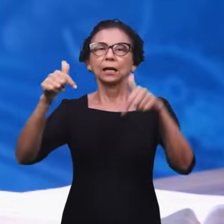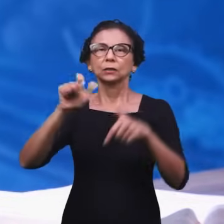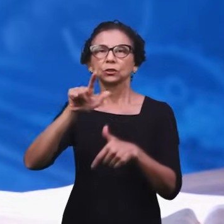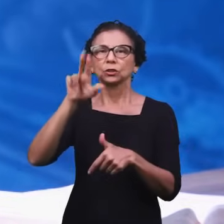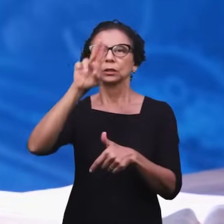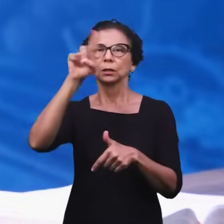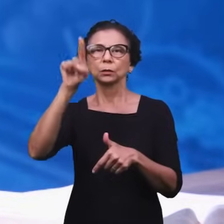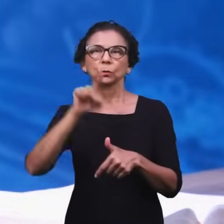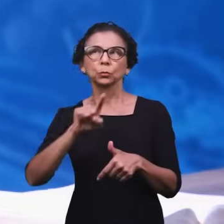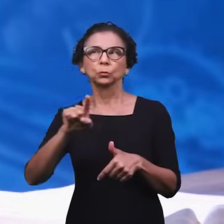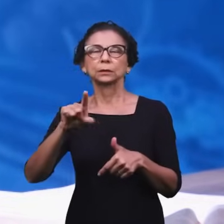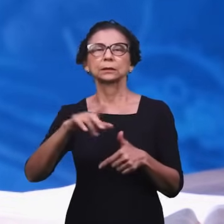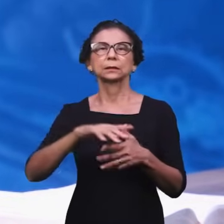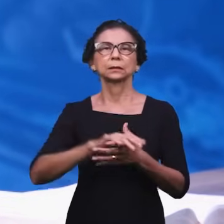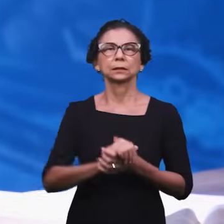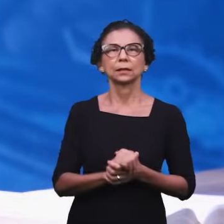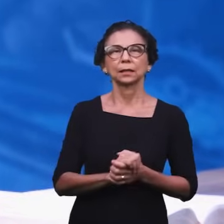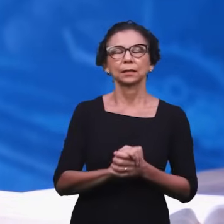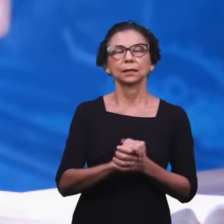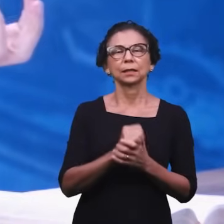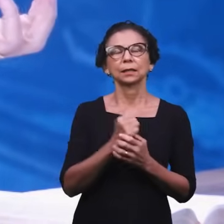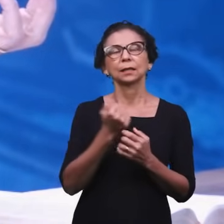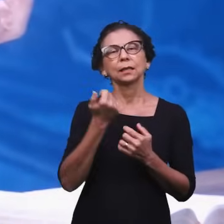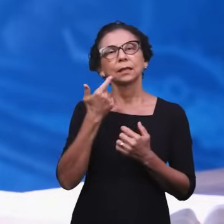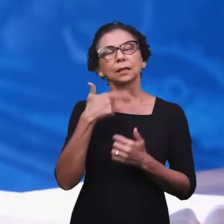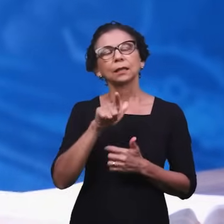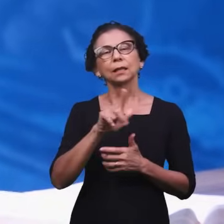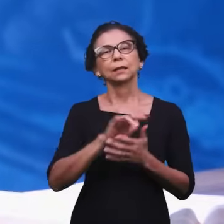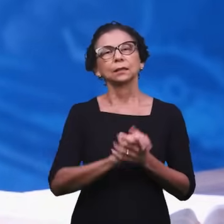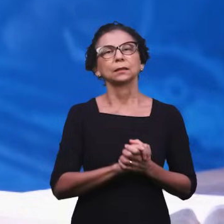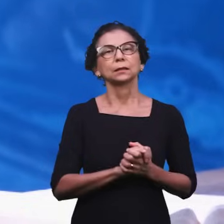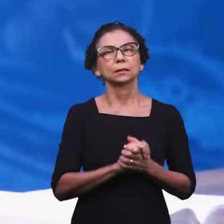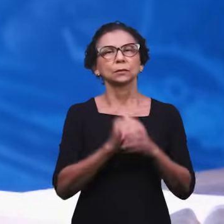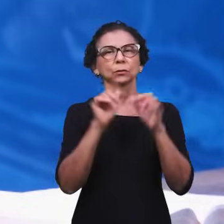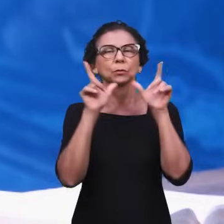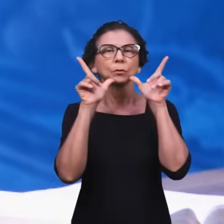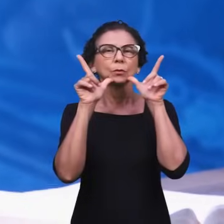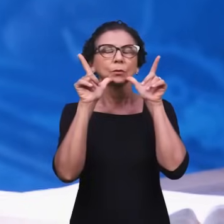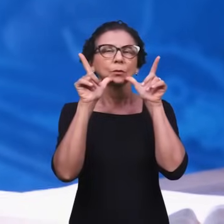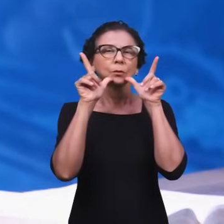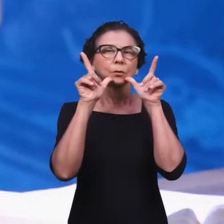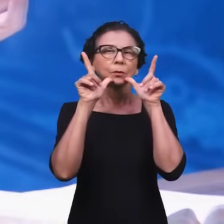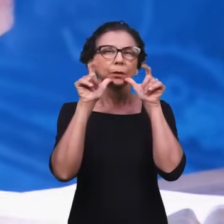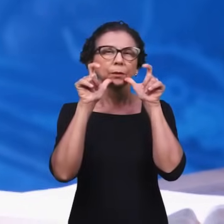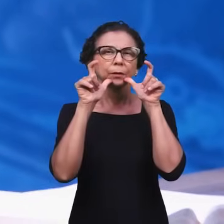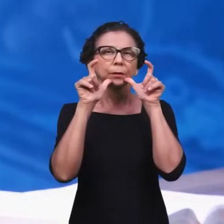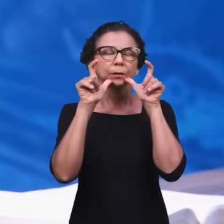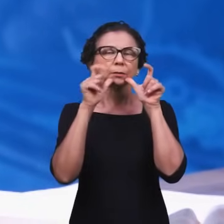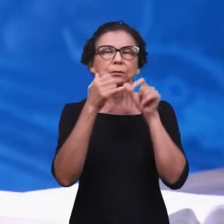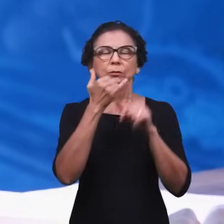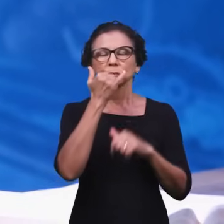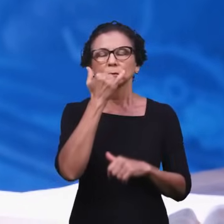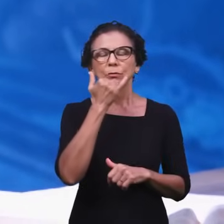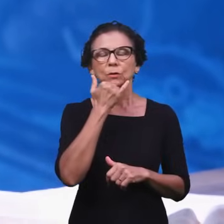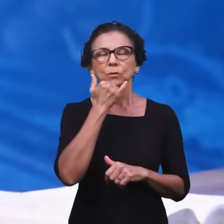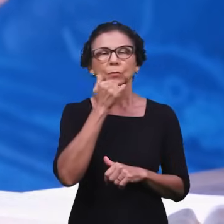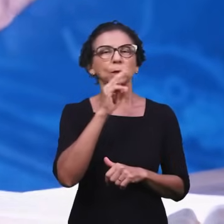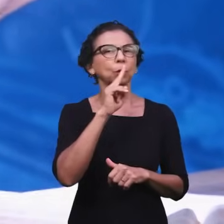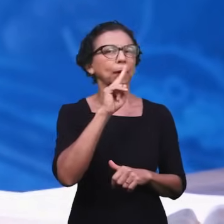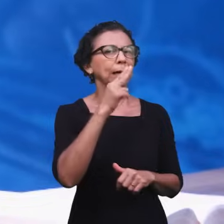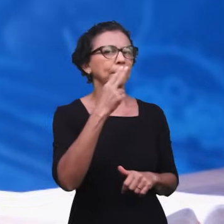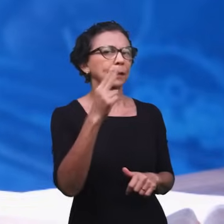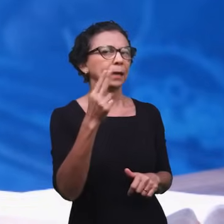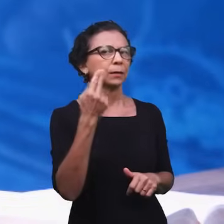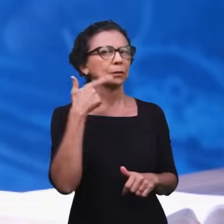Gedeuti gosta muito de usar, né, ali o or, né, do hebraico, né? A luz que foi criada. Então, Deus, ele cria todos